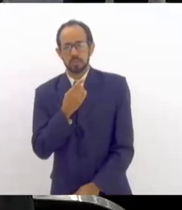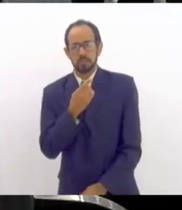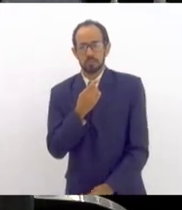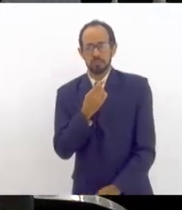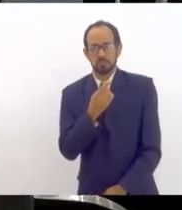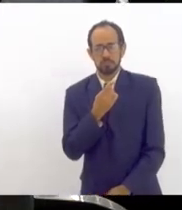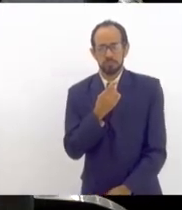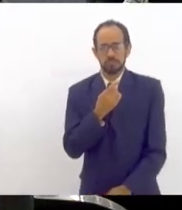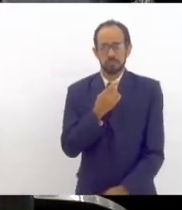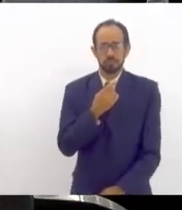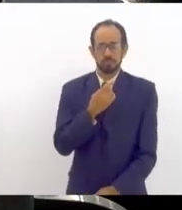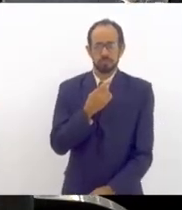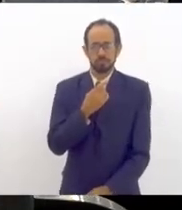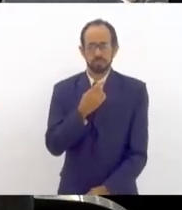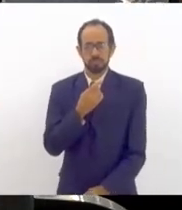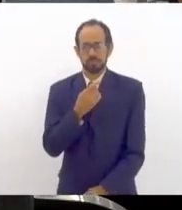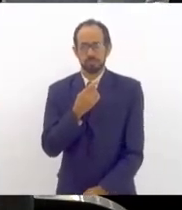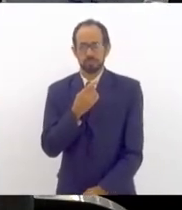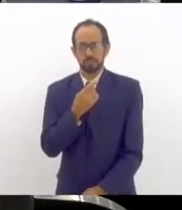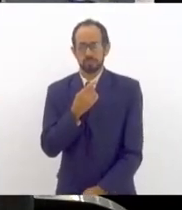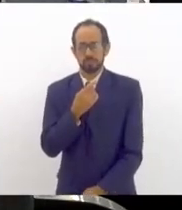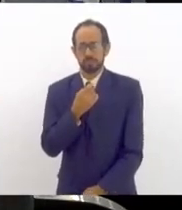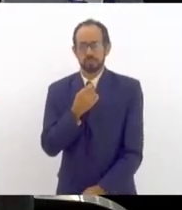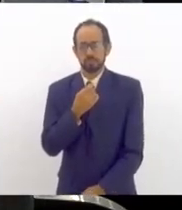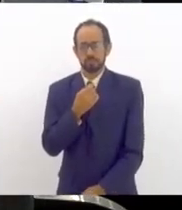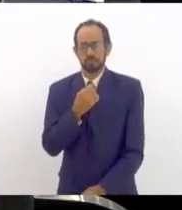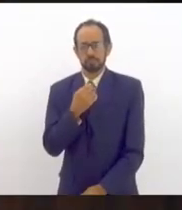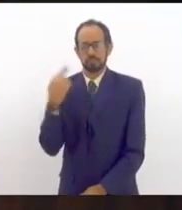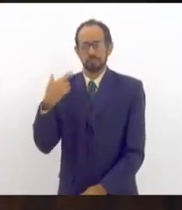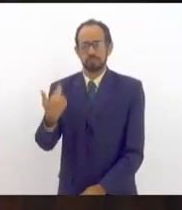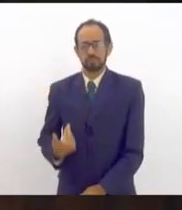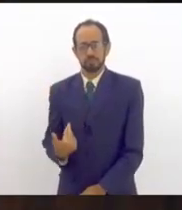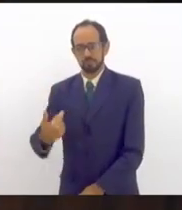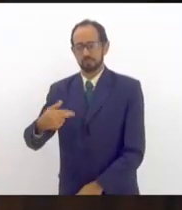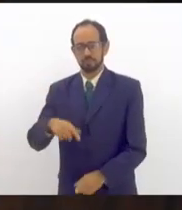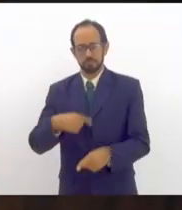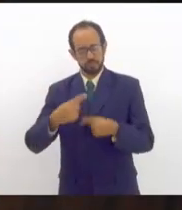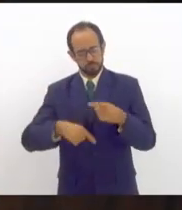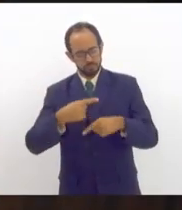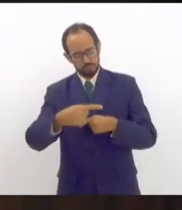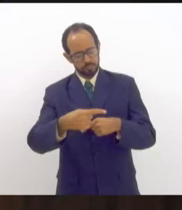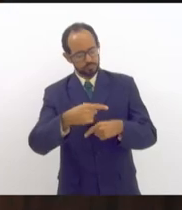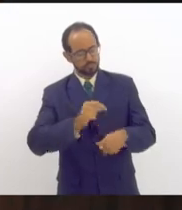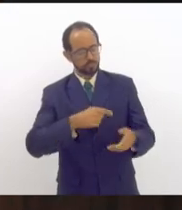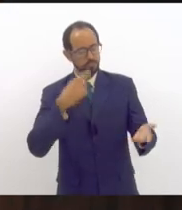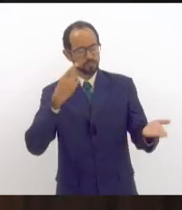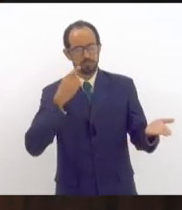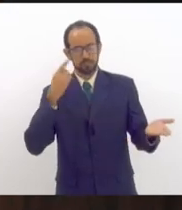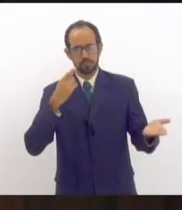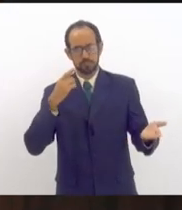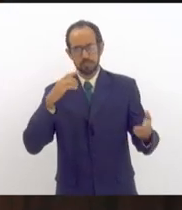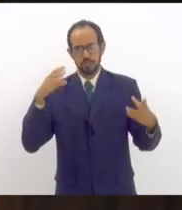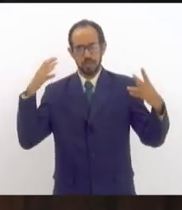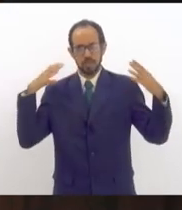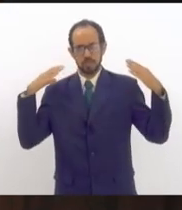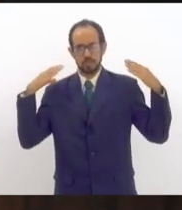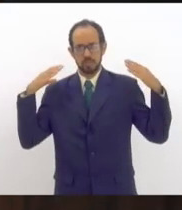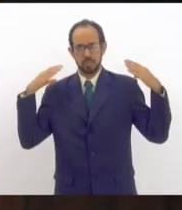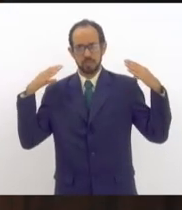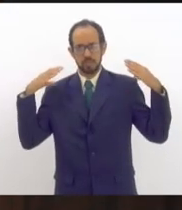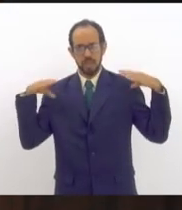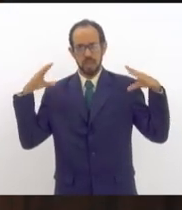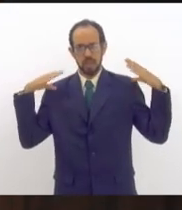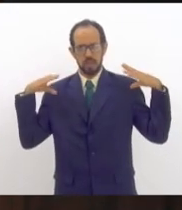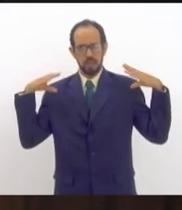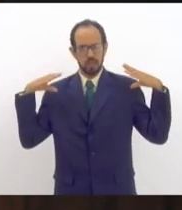a deputada em primeira hahaha a deputada Renata e logo em seguida a deputada Célia é isso não Célia